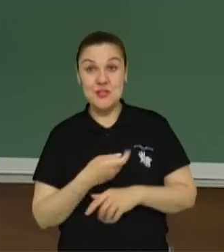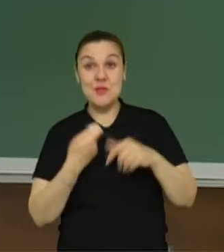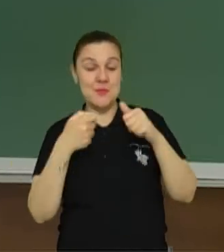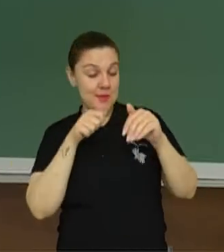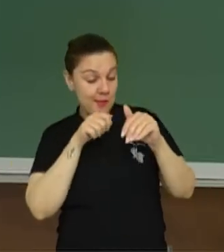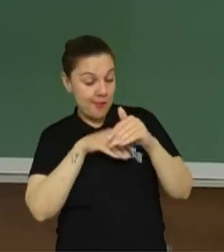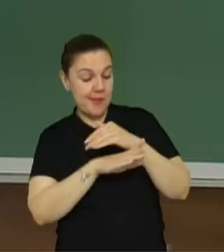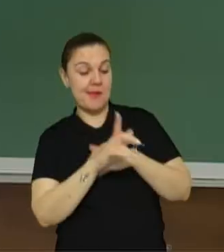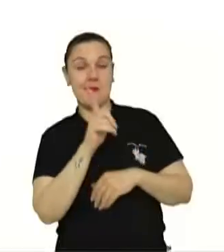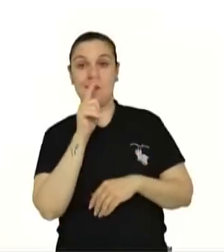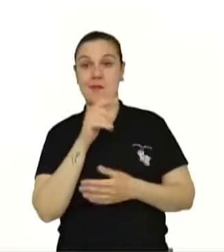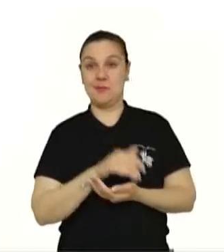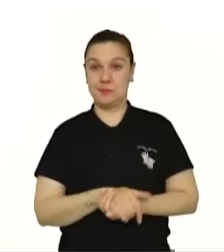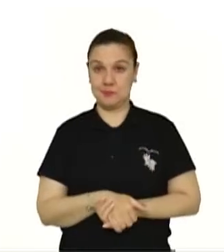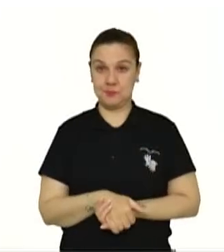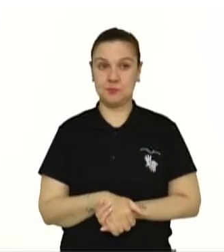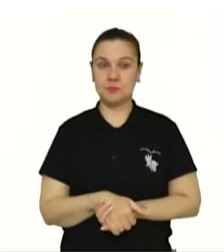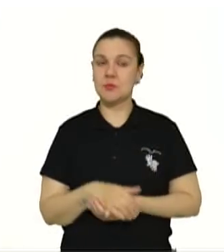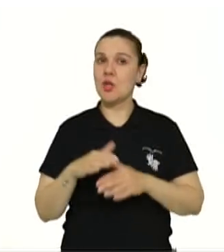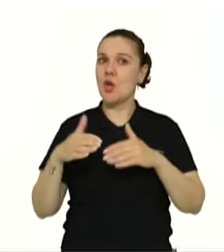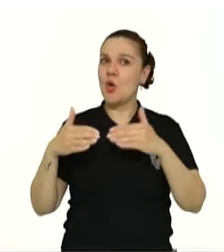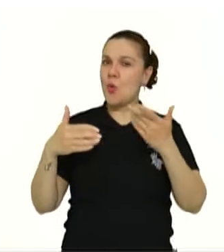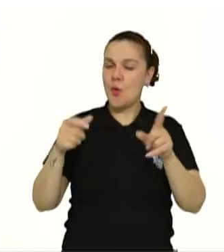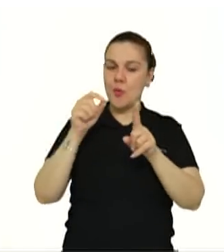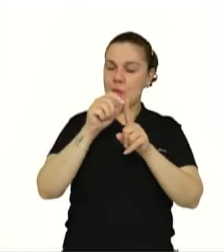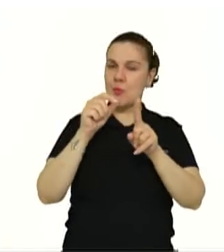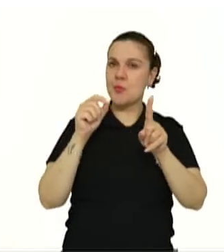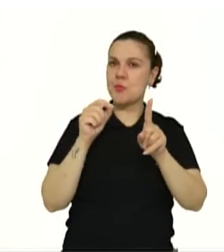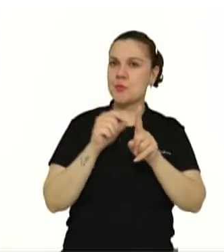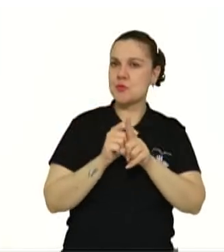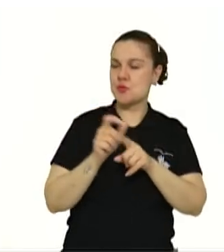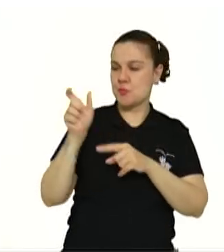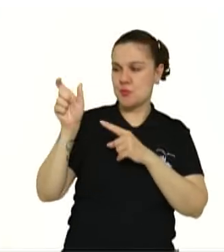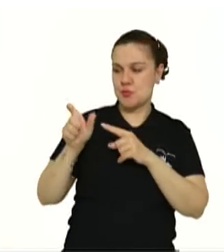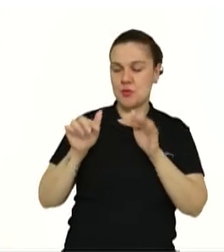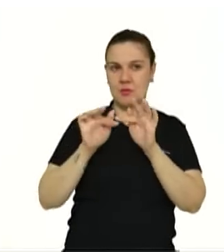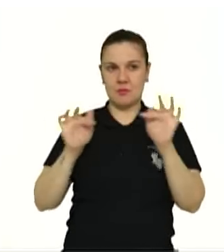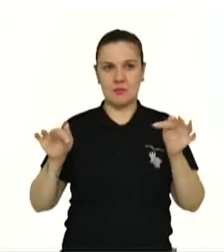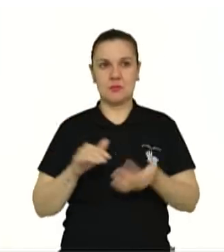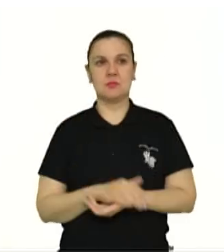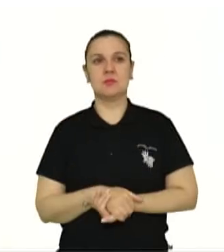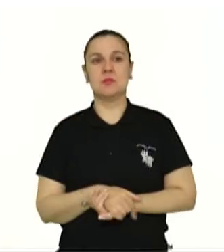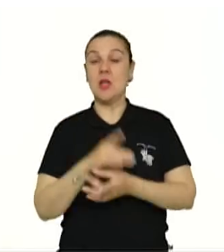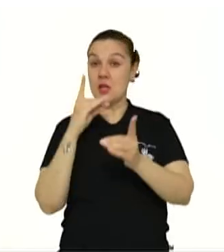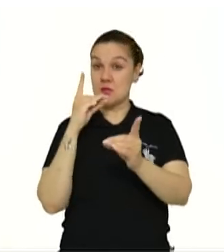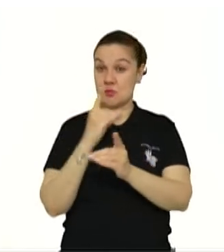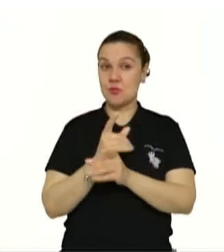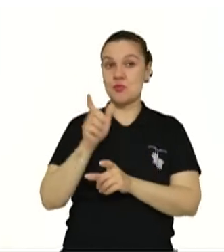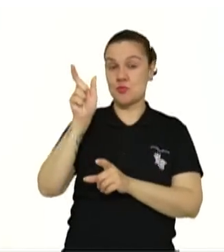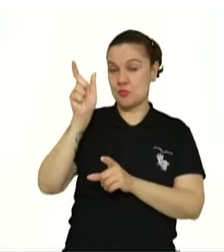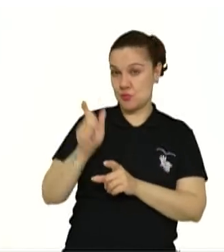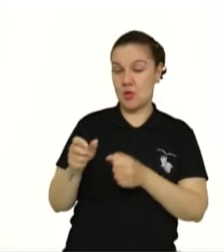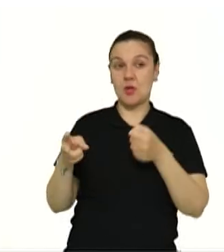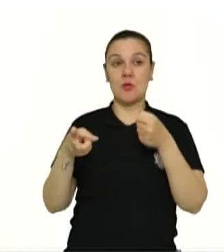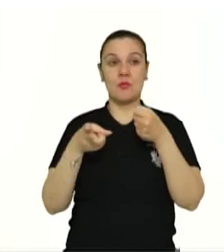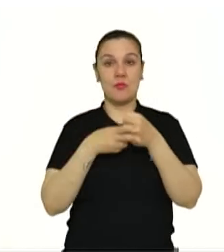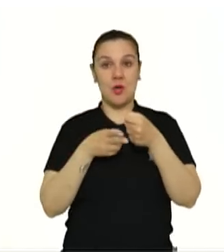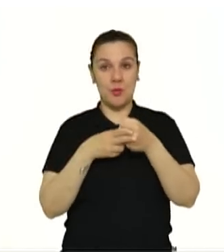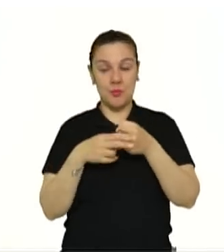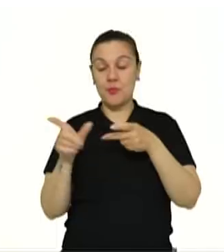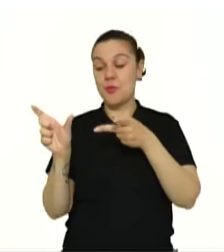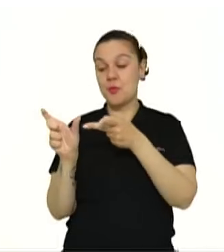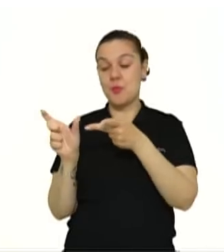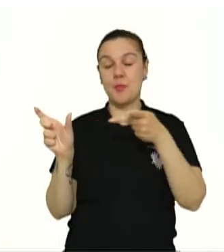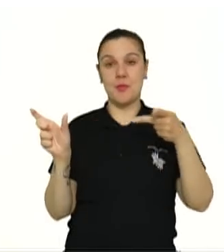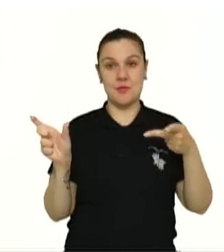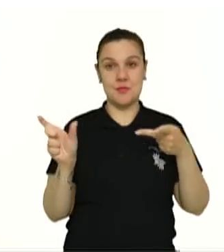precisamos estocar água. Qual é o tipo de sujeito utilizado nessa frase? Identifique o sujeito, o verbo